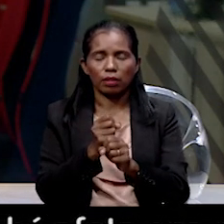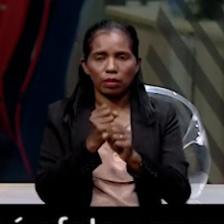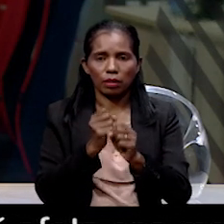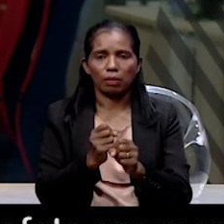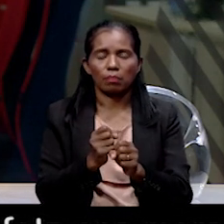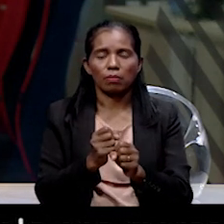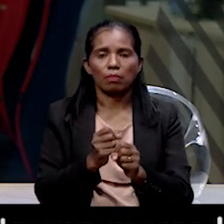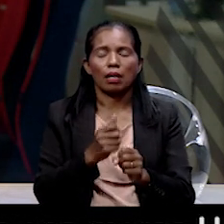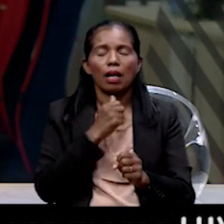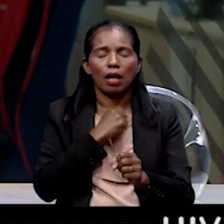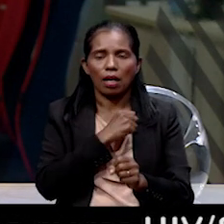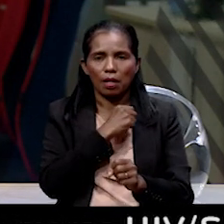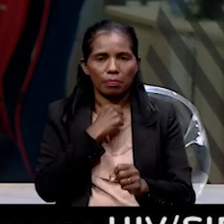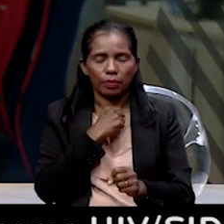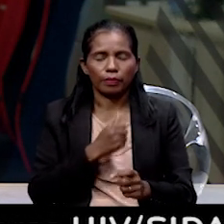sacerdotal.